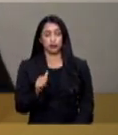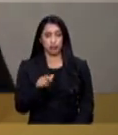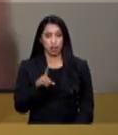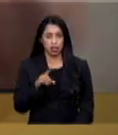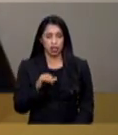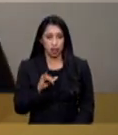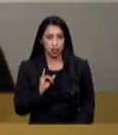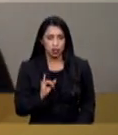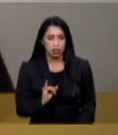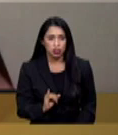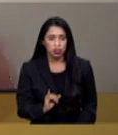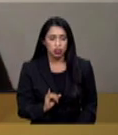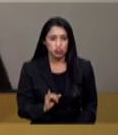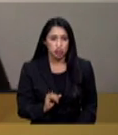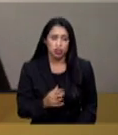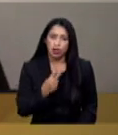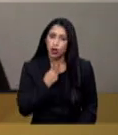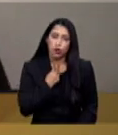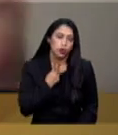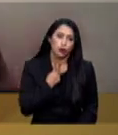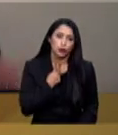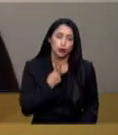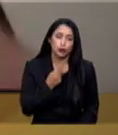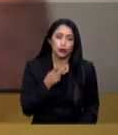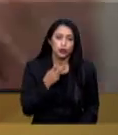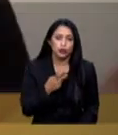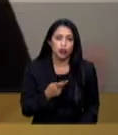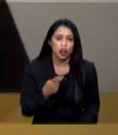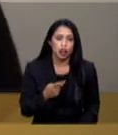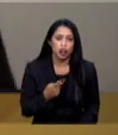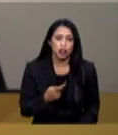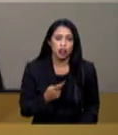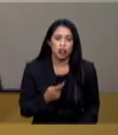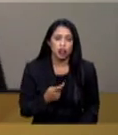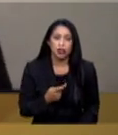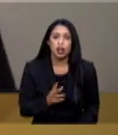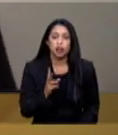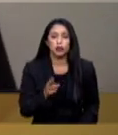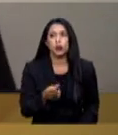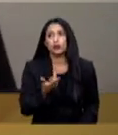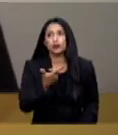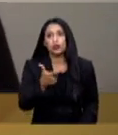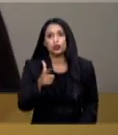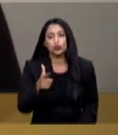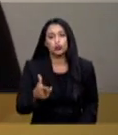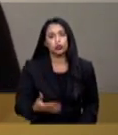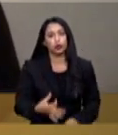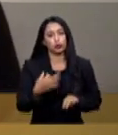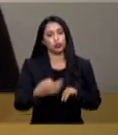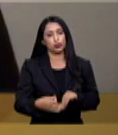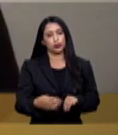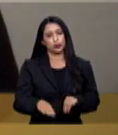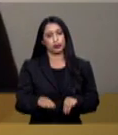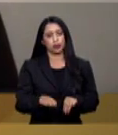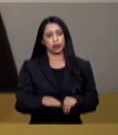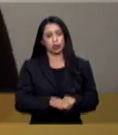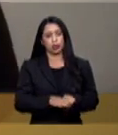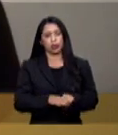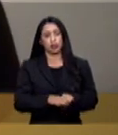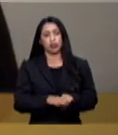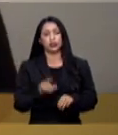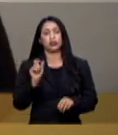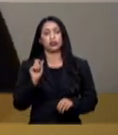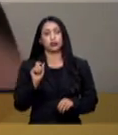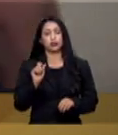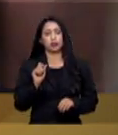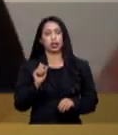Então, é por isso é que eu não pude me manifestar tal como os outros ministros, no sentido do, digamos